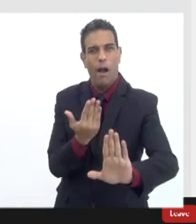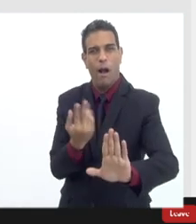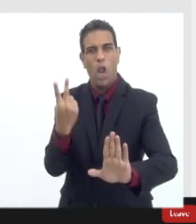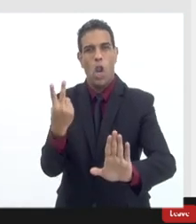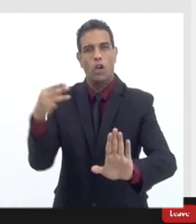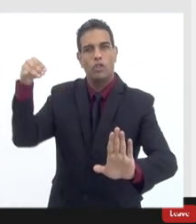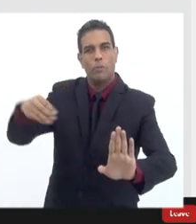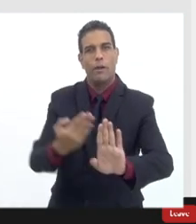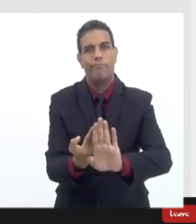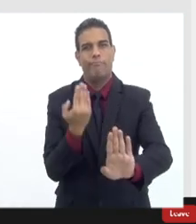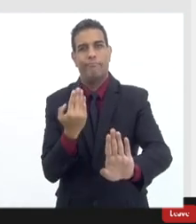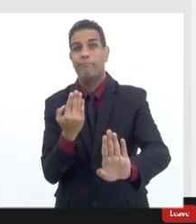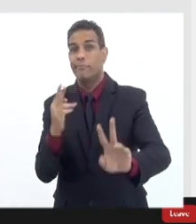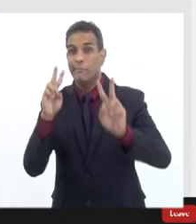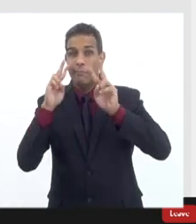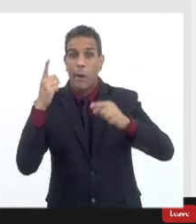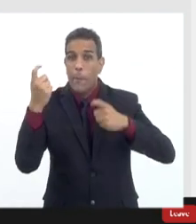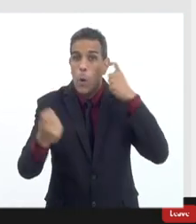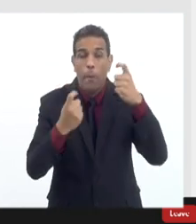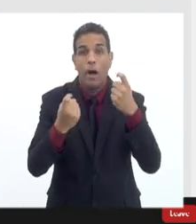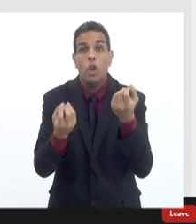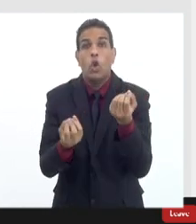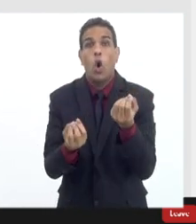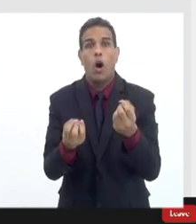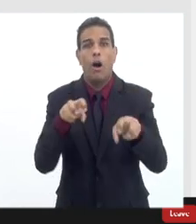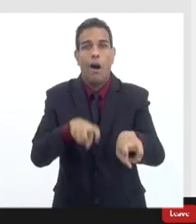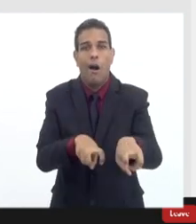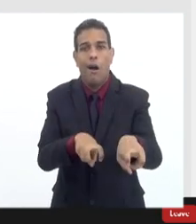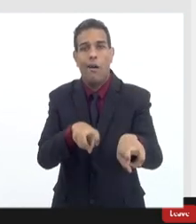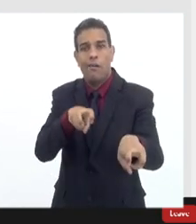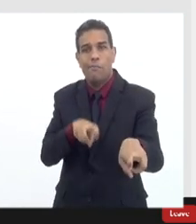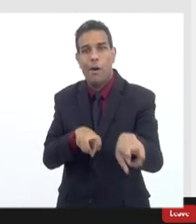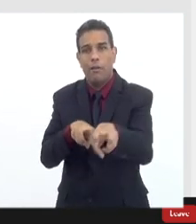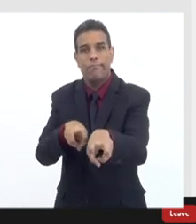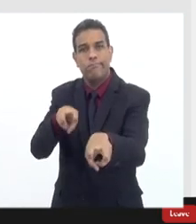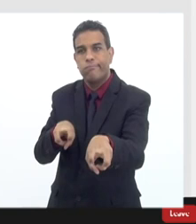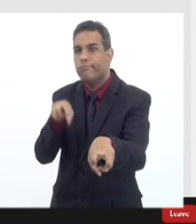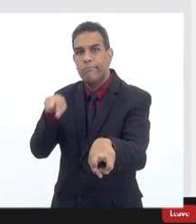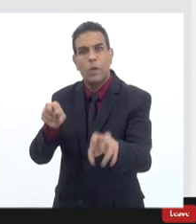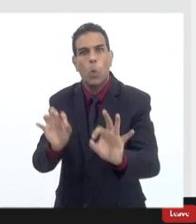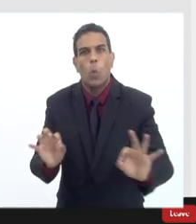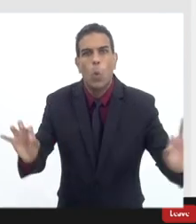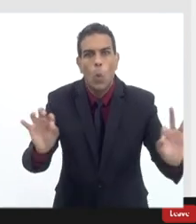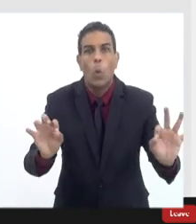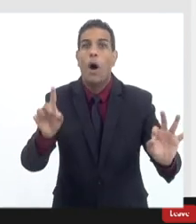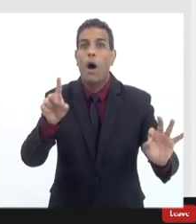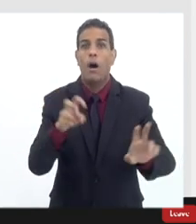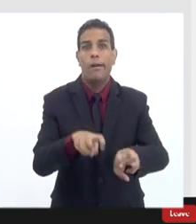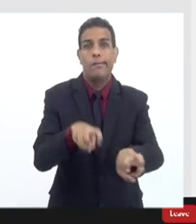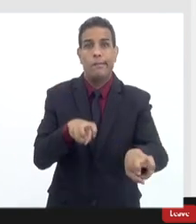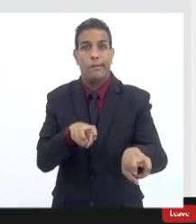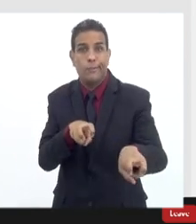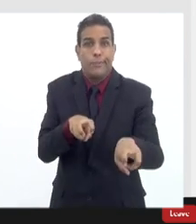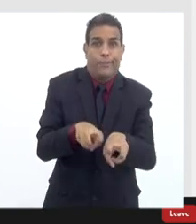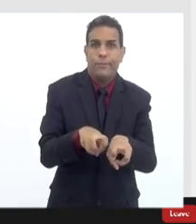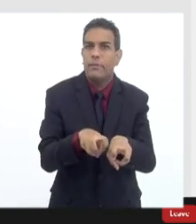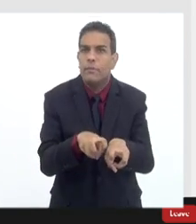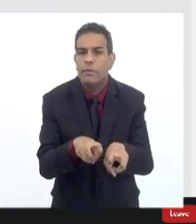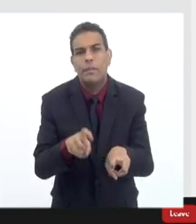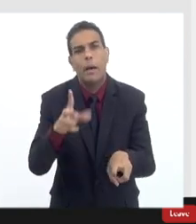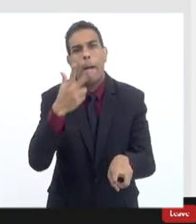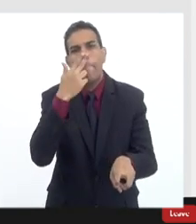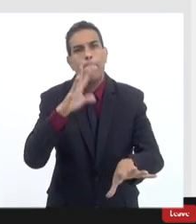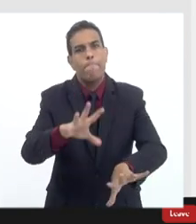o que fica mais preocupante quando não há uma ventilação adequada, né? Então, o distanciamento é menor e a ventilação não é